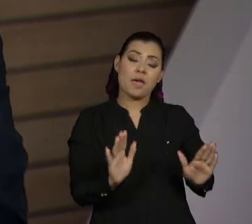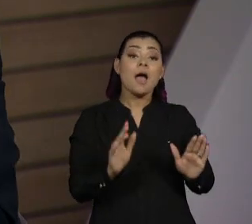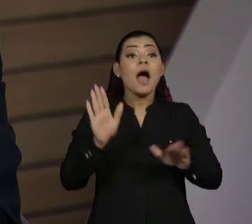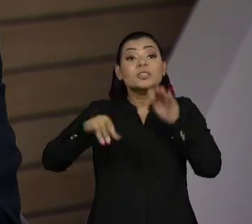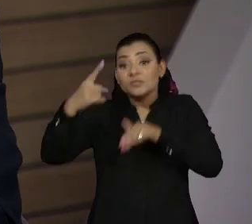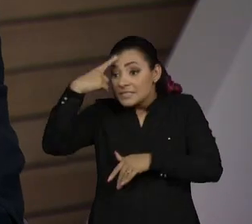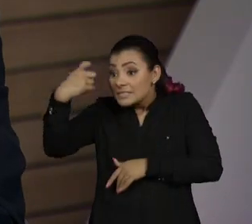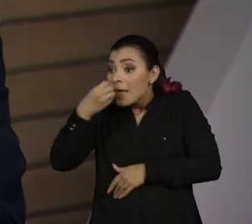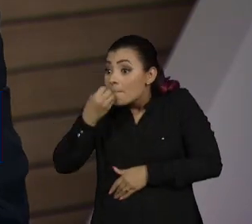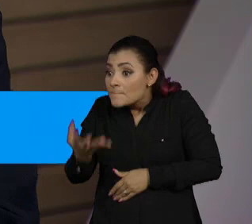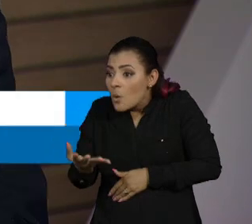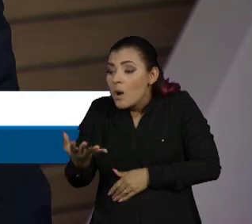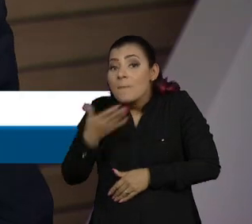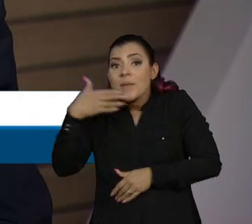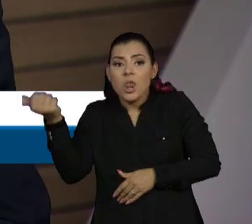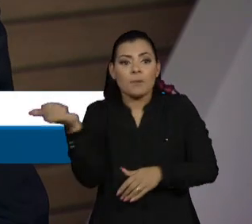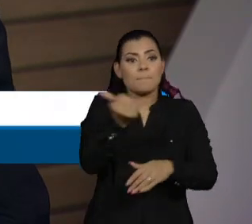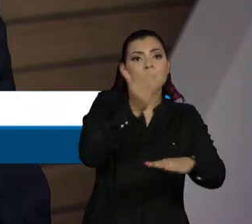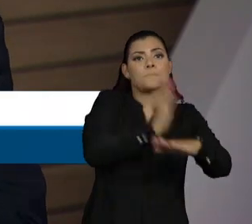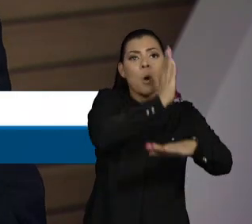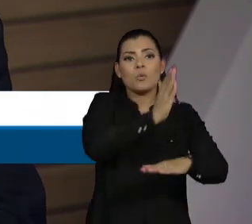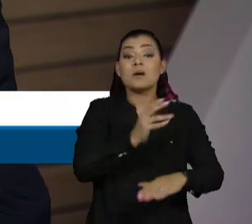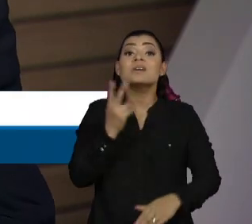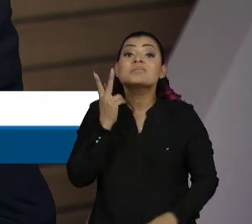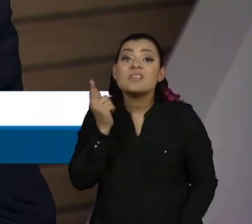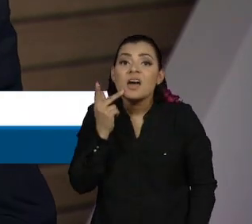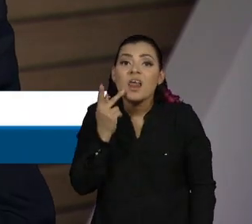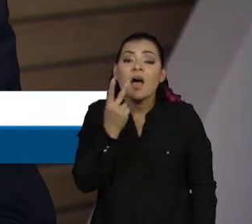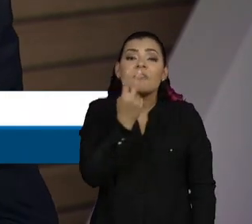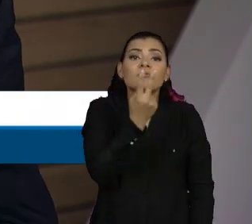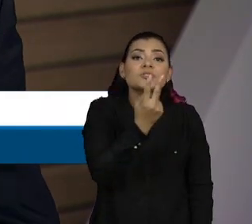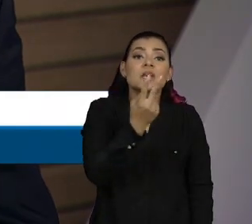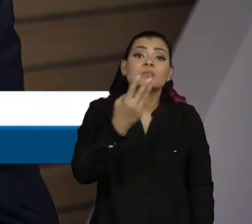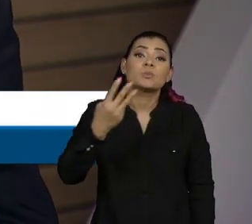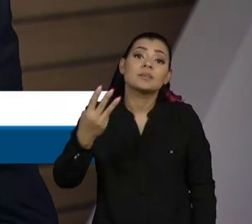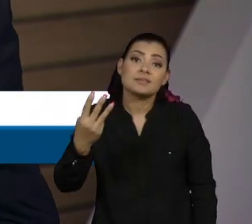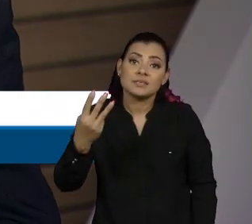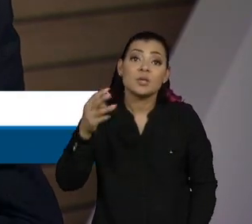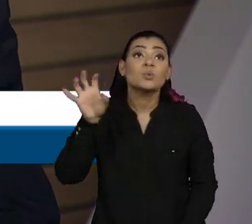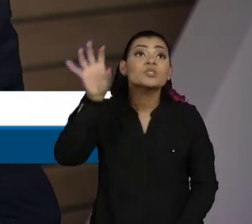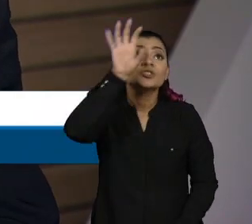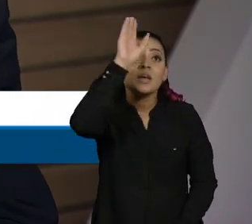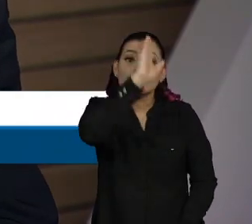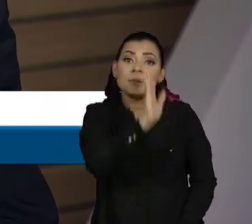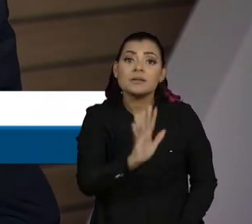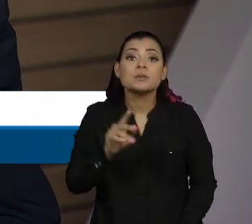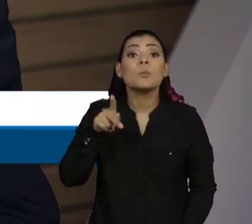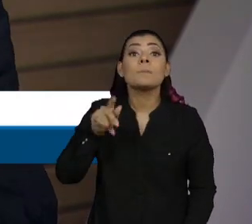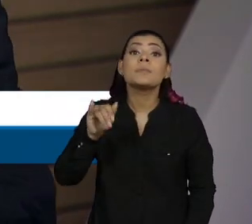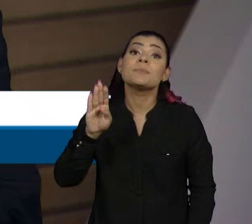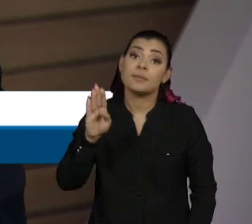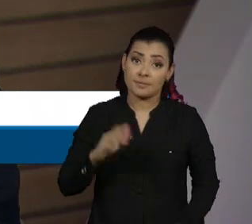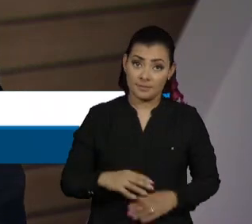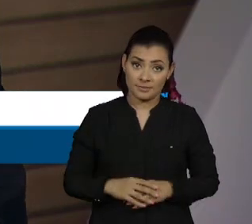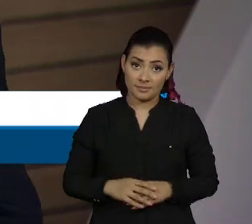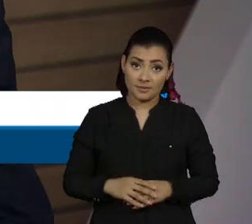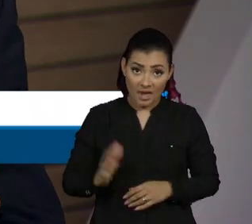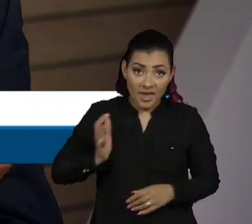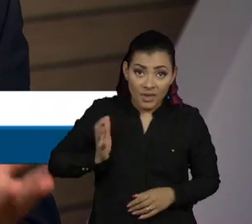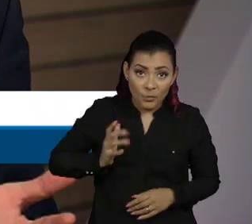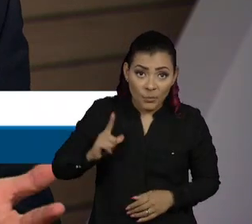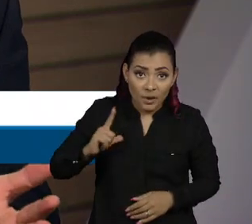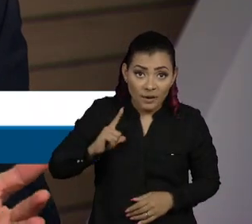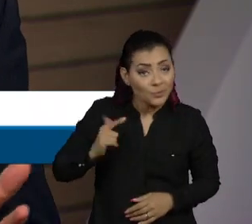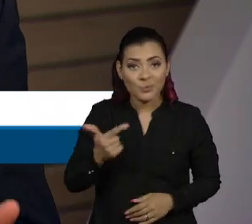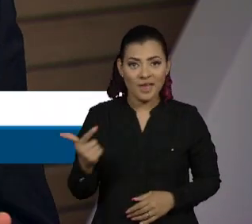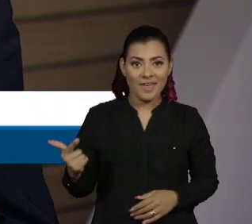do que um investimento maciço. O Ceará é o 23º estado do Brasil em PIB. Então, ele não está entre os mais ricos, pelo contrário,